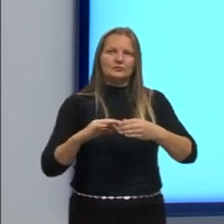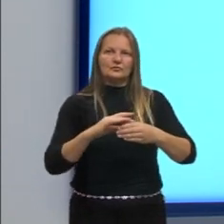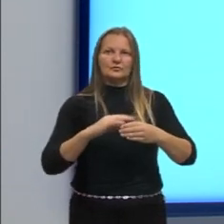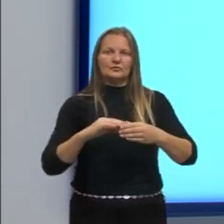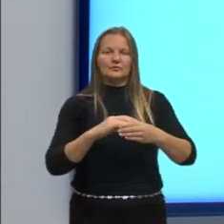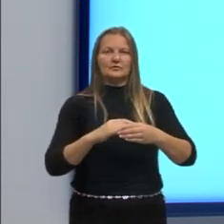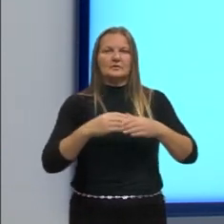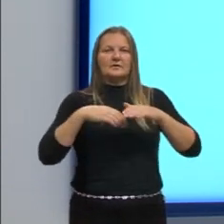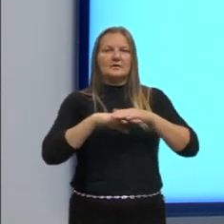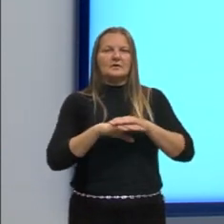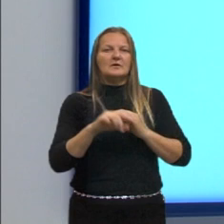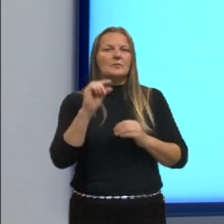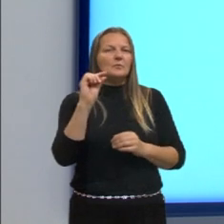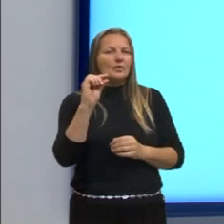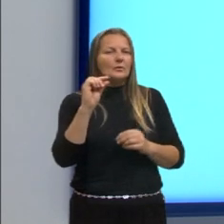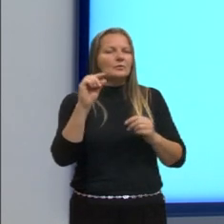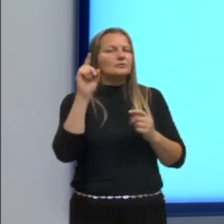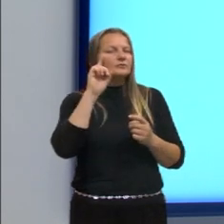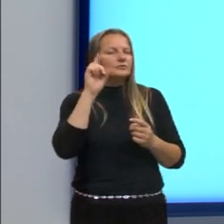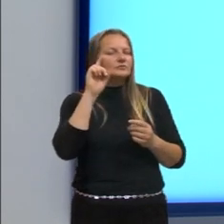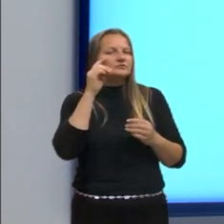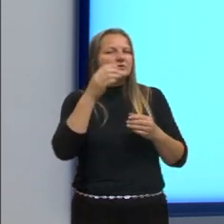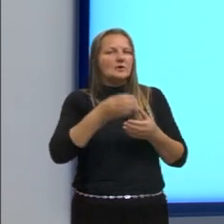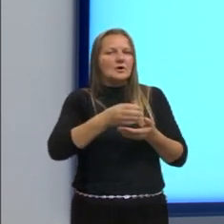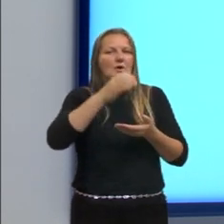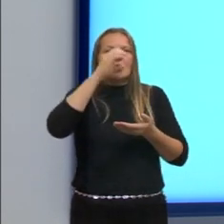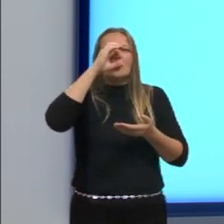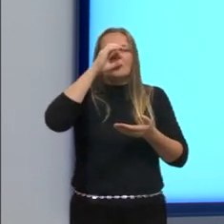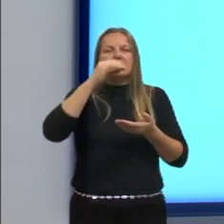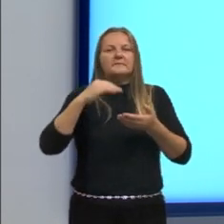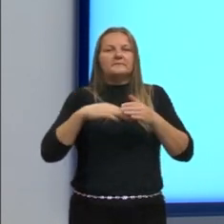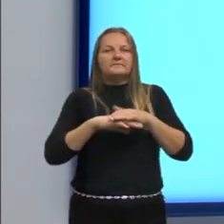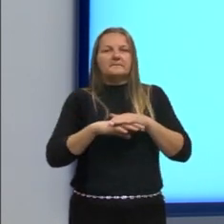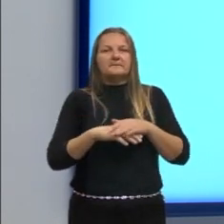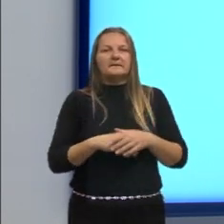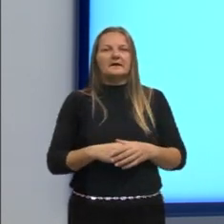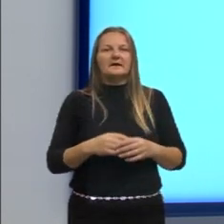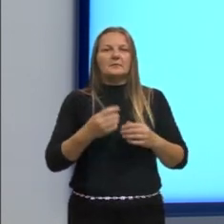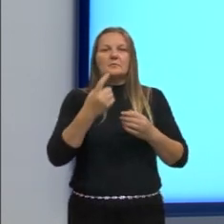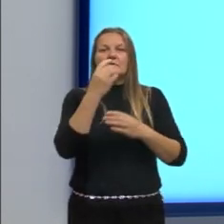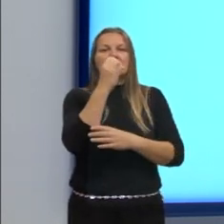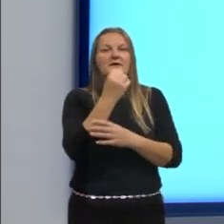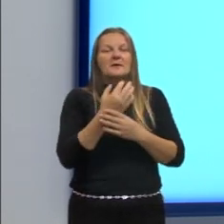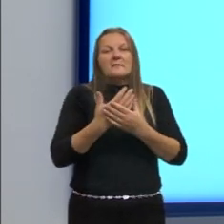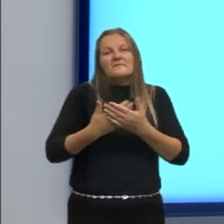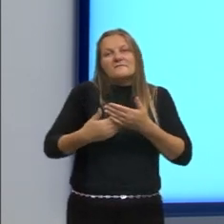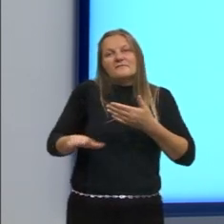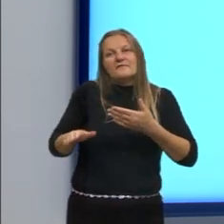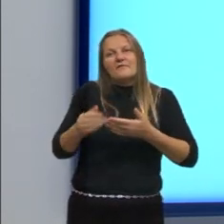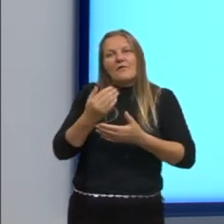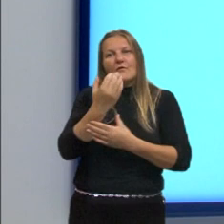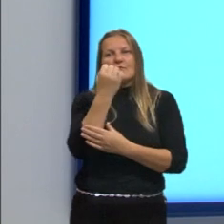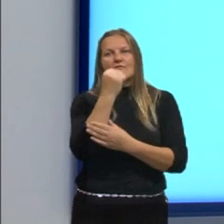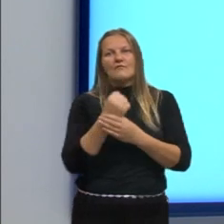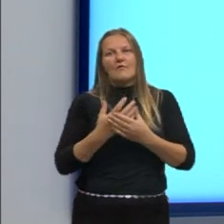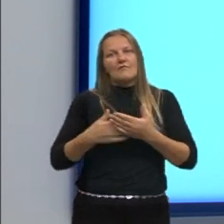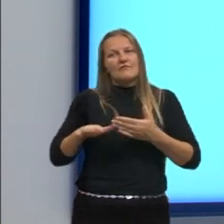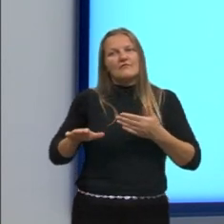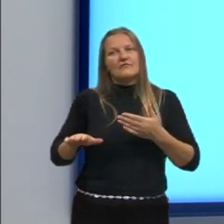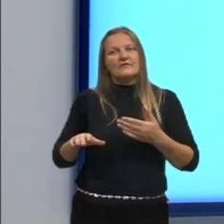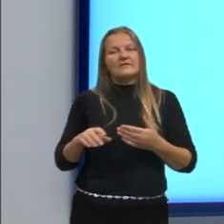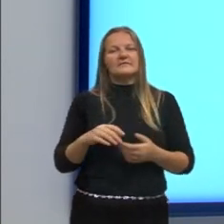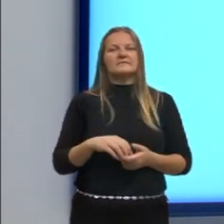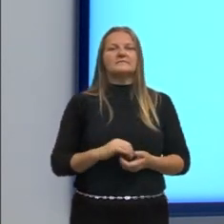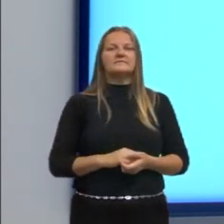são armazenadas em pequenas quantidades do nosso corpo porque acaba a gente acaba expelindo ela diariamente né então a gente